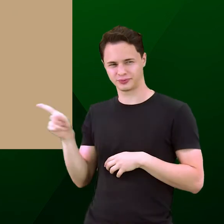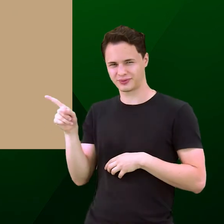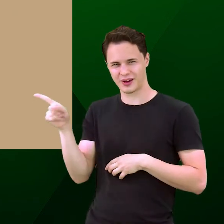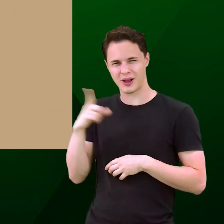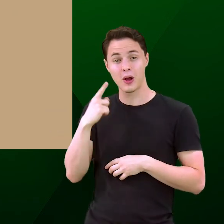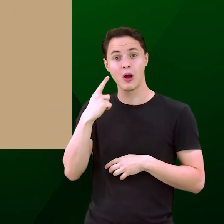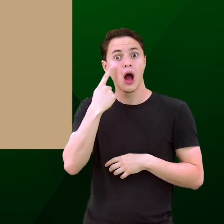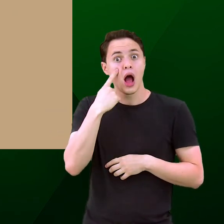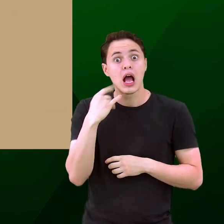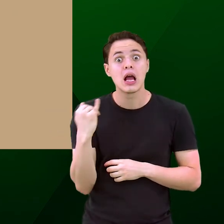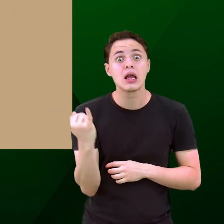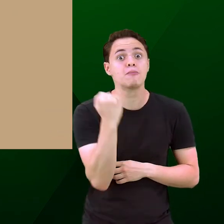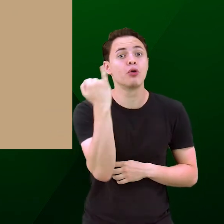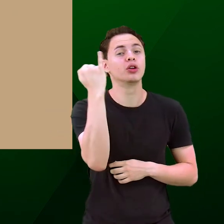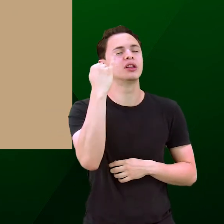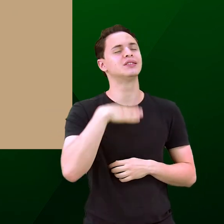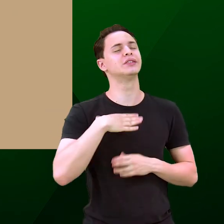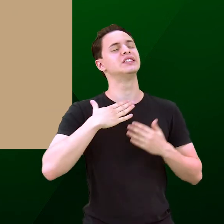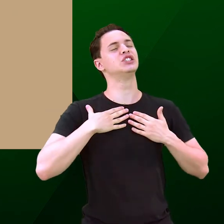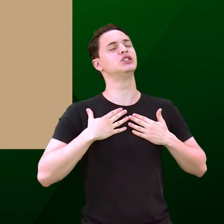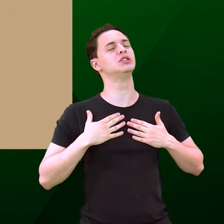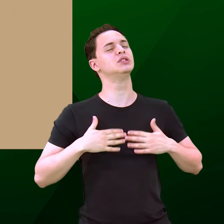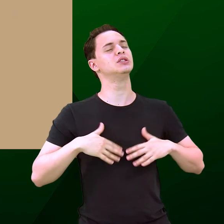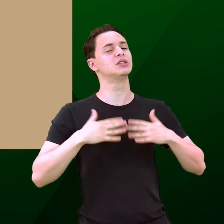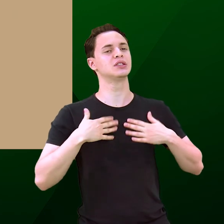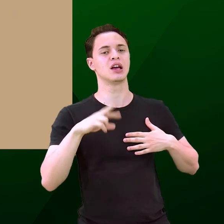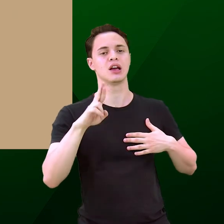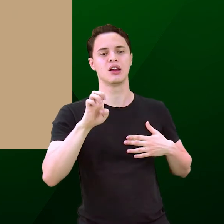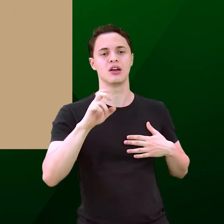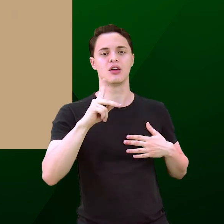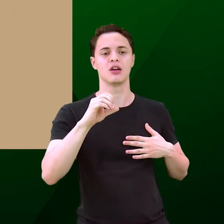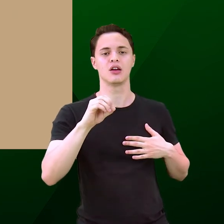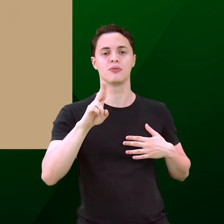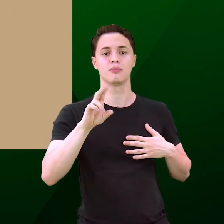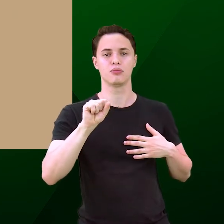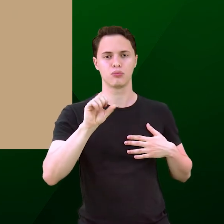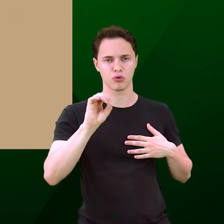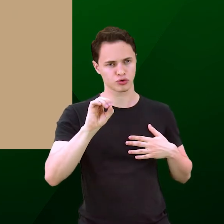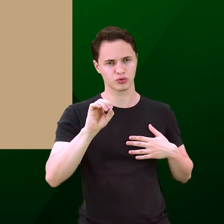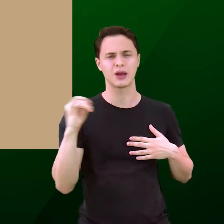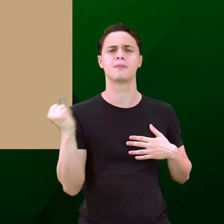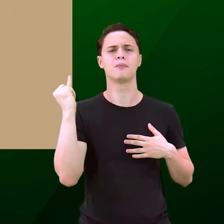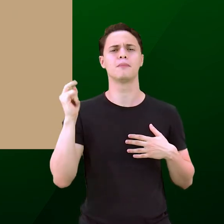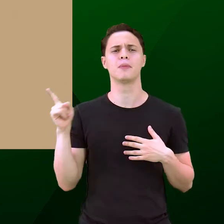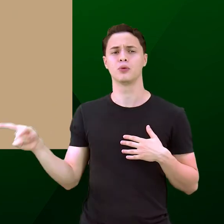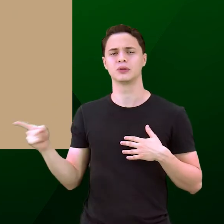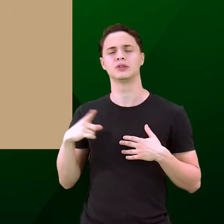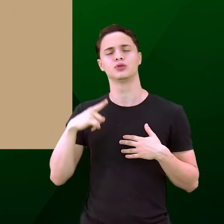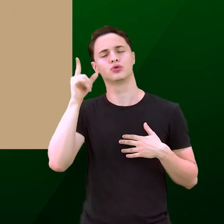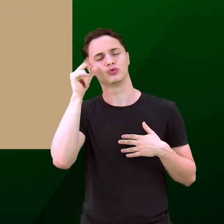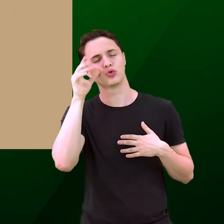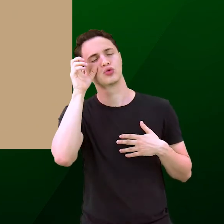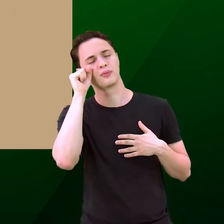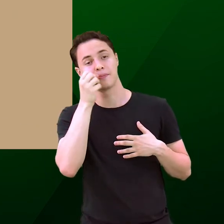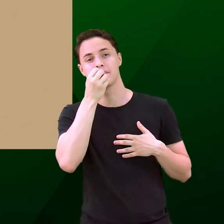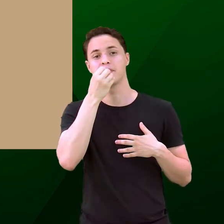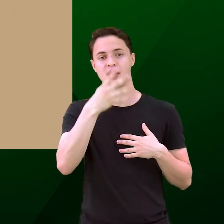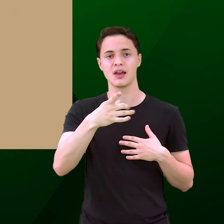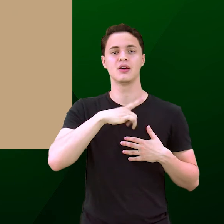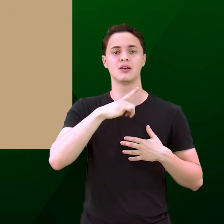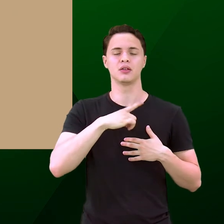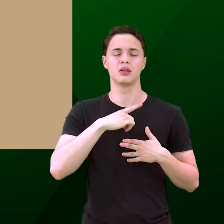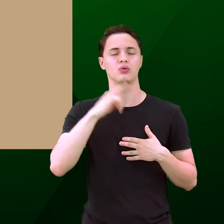gente vai ver bastante esse ano aí, inclusive no final de semana estava tendo o Campeonato Mundial de Atletismo, né? Mas esse ano